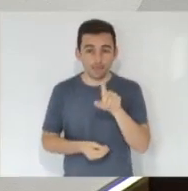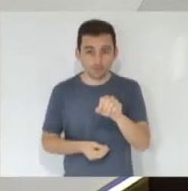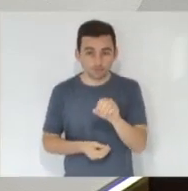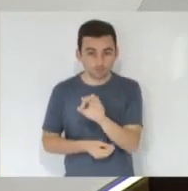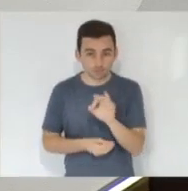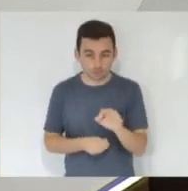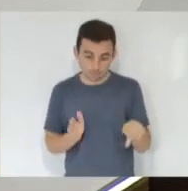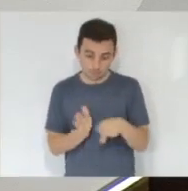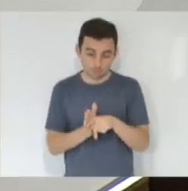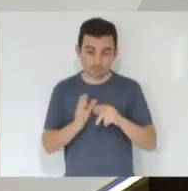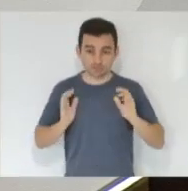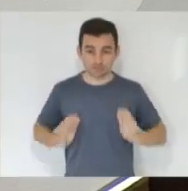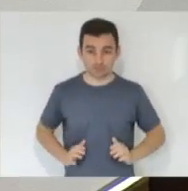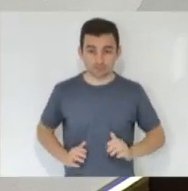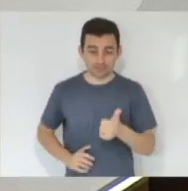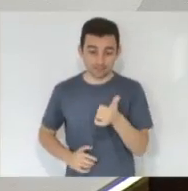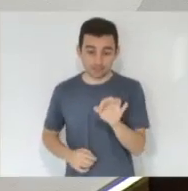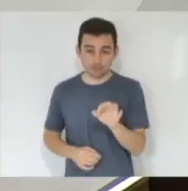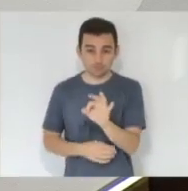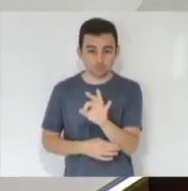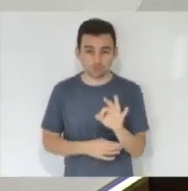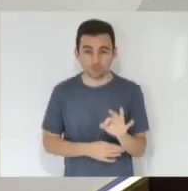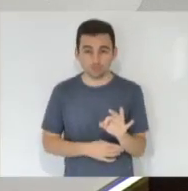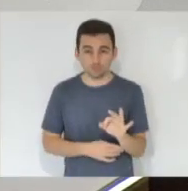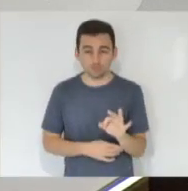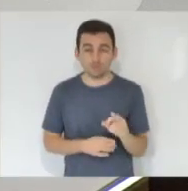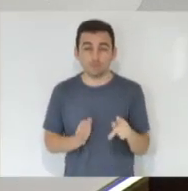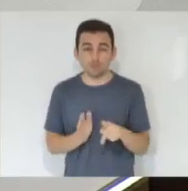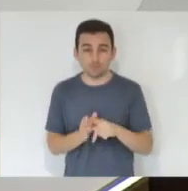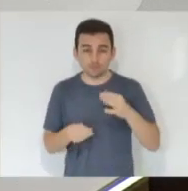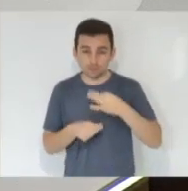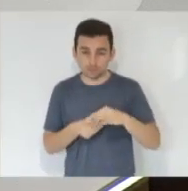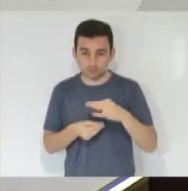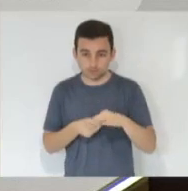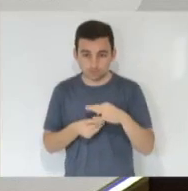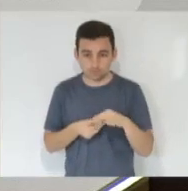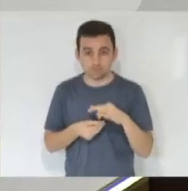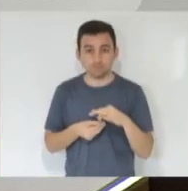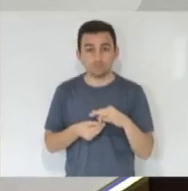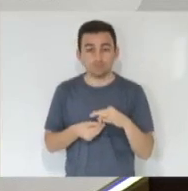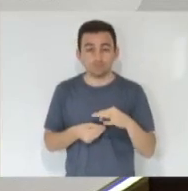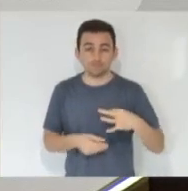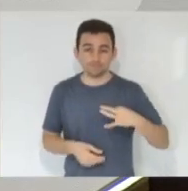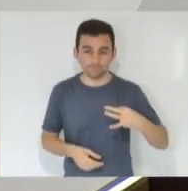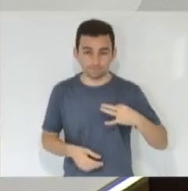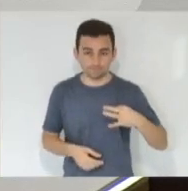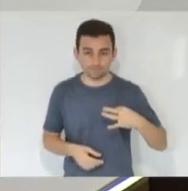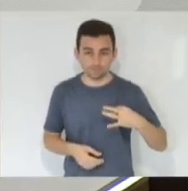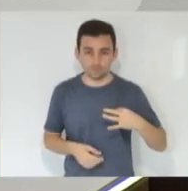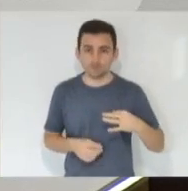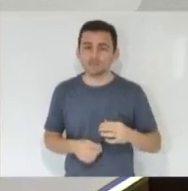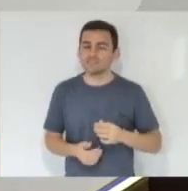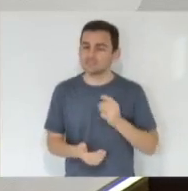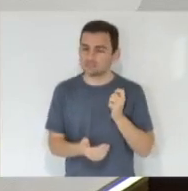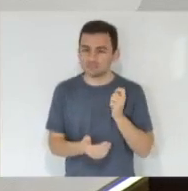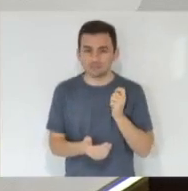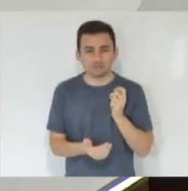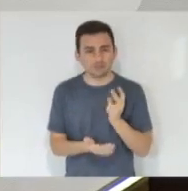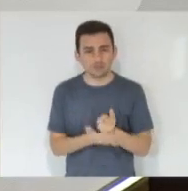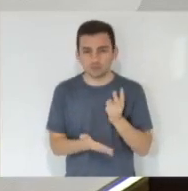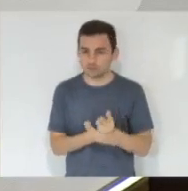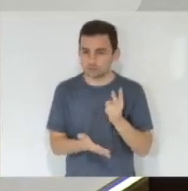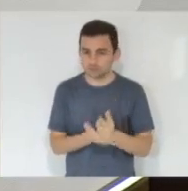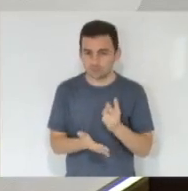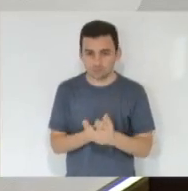o cidadão e 10% para uma entidade sem fins lucrativos. Toda vez que o cidadão receber uma